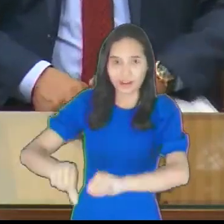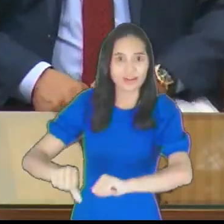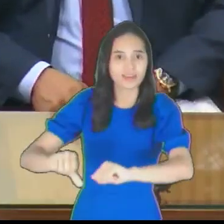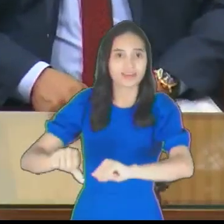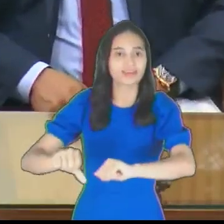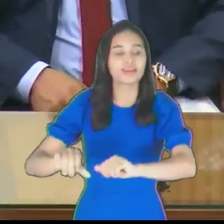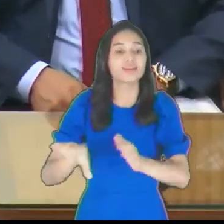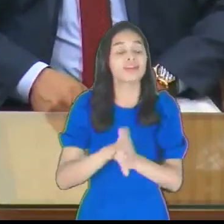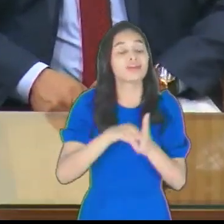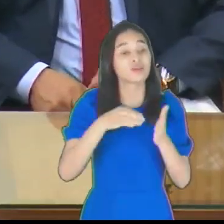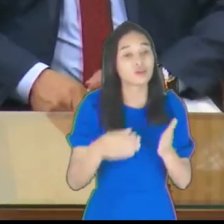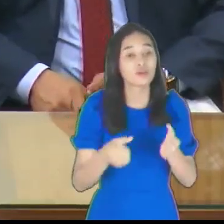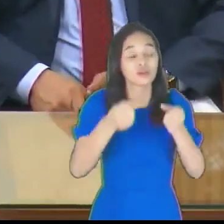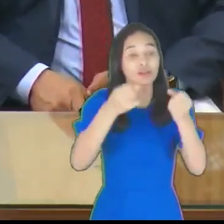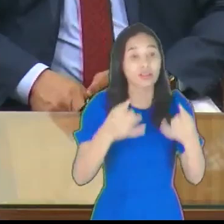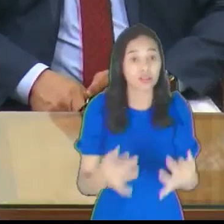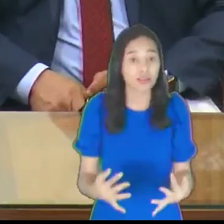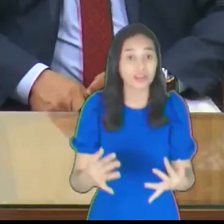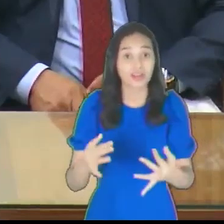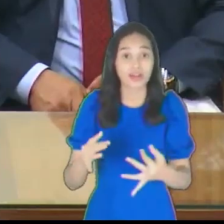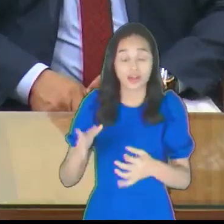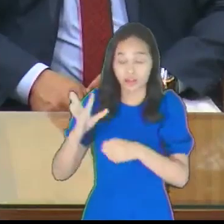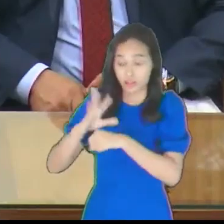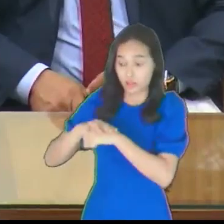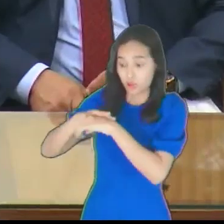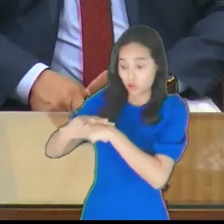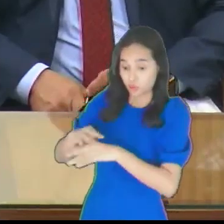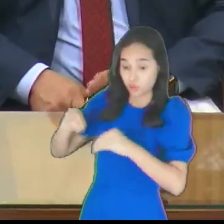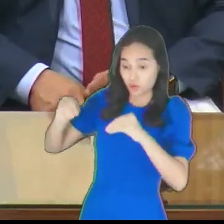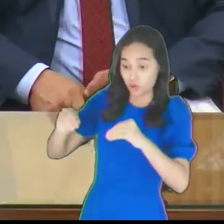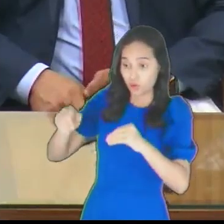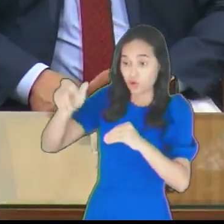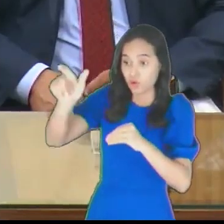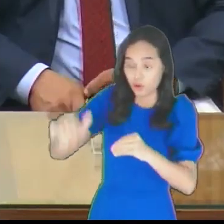que depois da cura, Ezequias